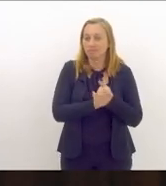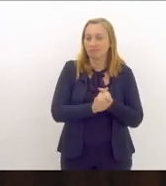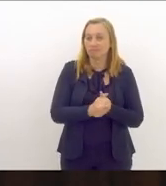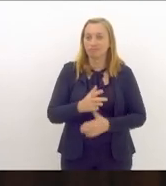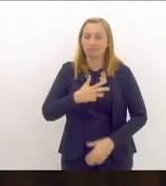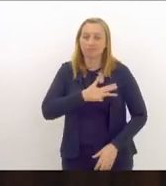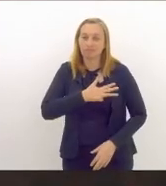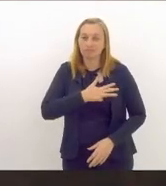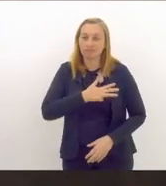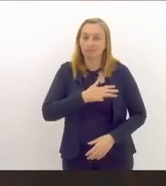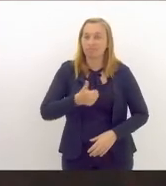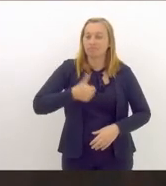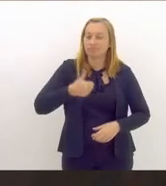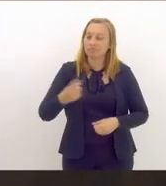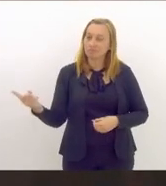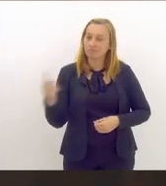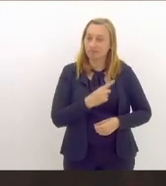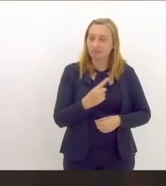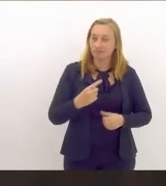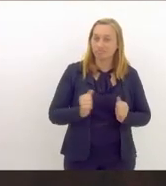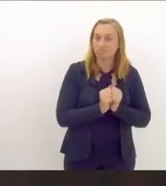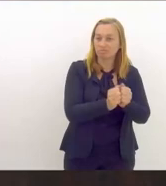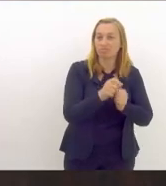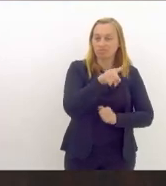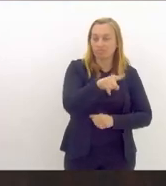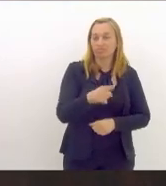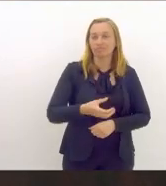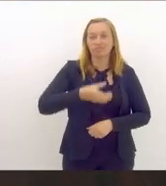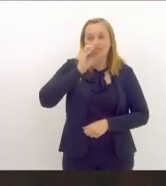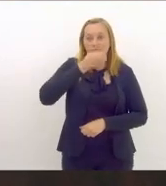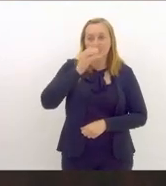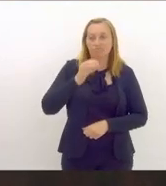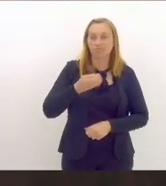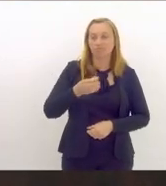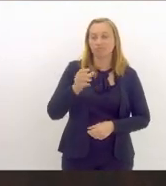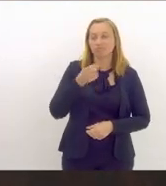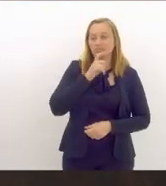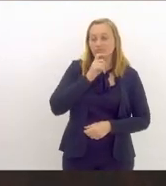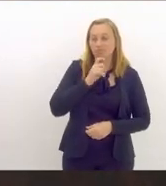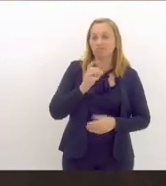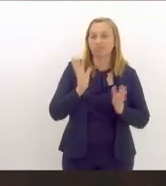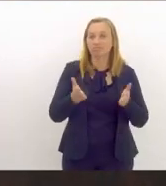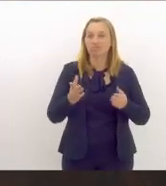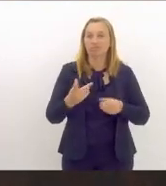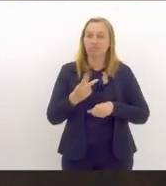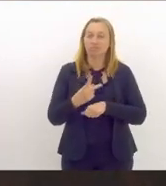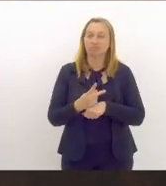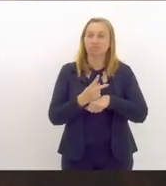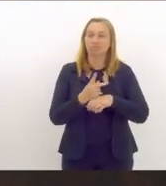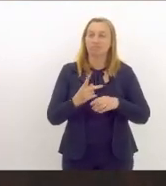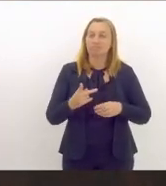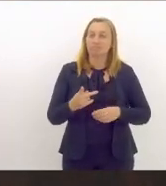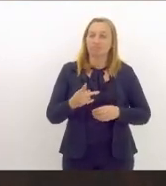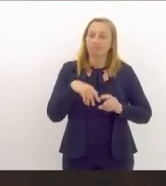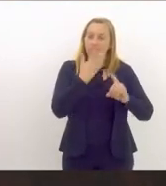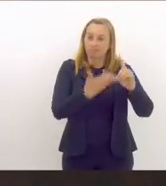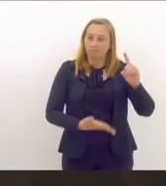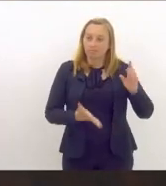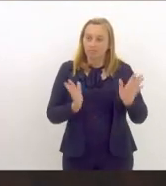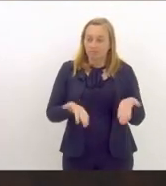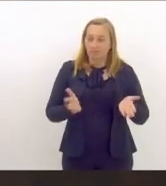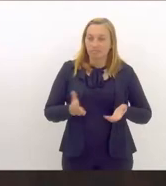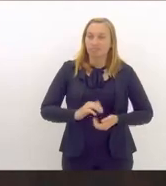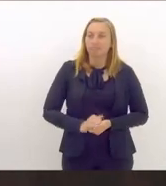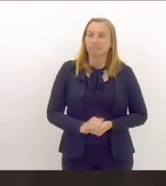lá tomar aquela cerveja gelada. Então, agora chegou o momento da nossa homenagem aqui. Vem aqui, Leonel.